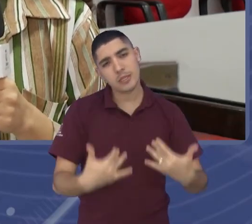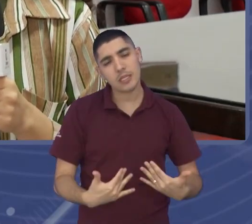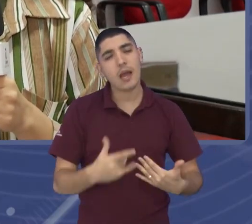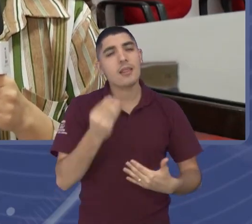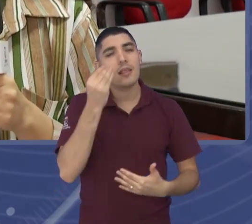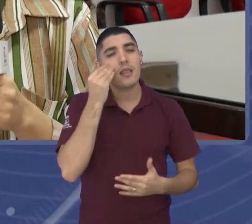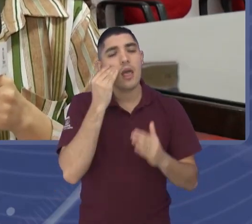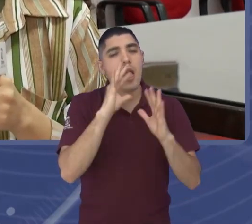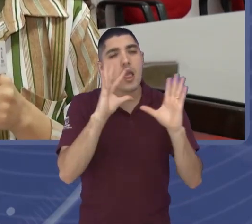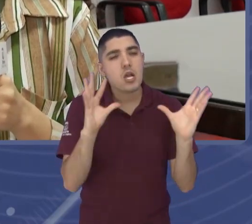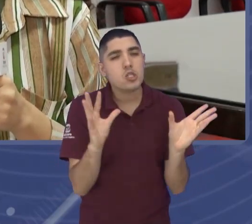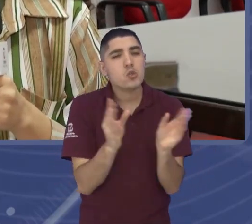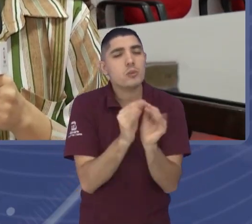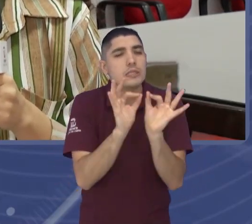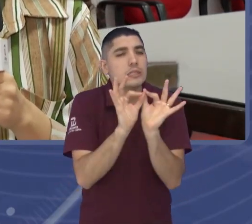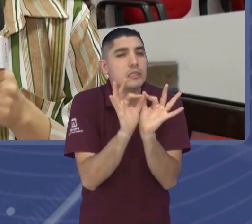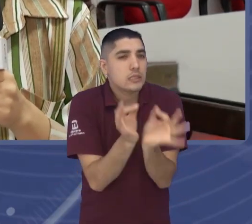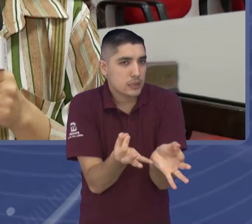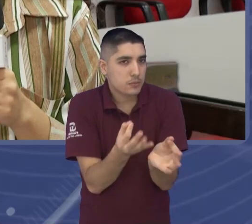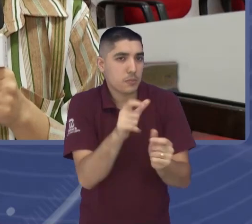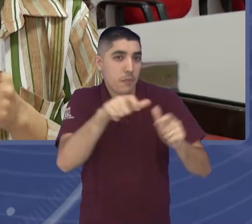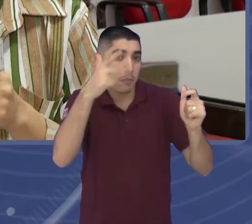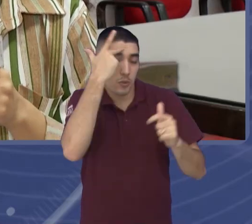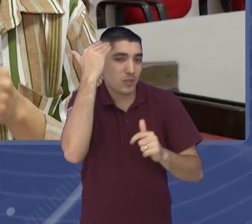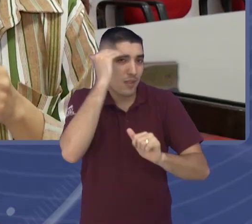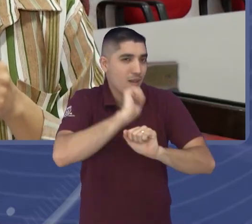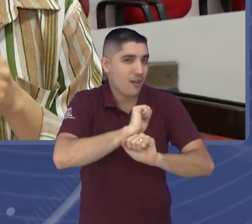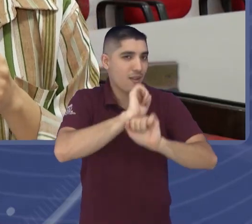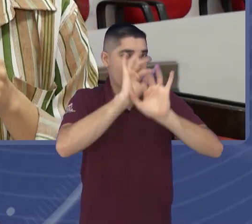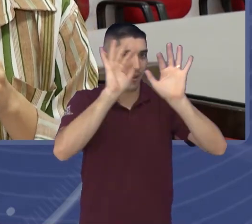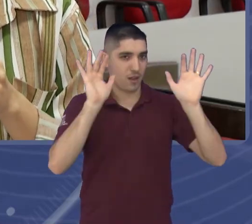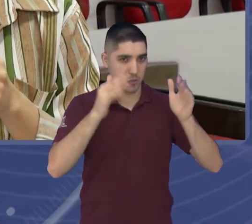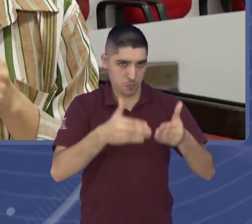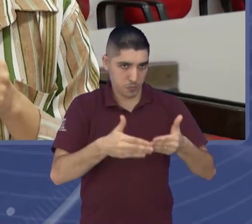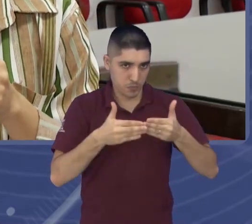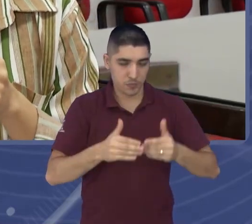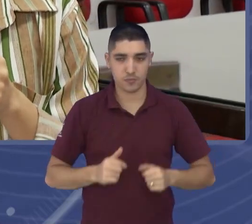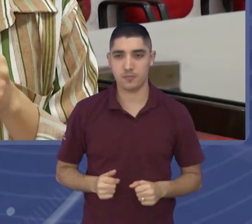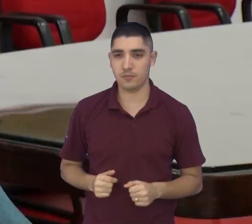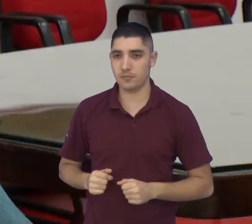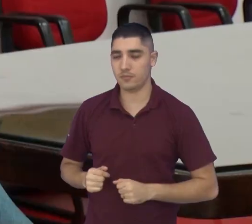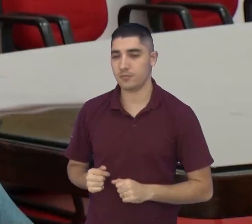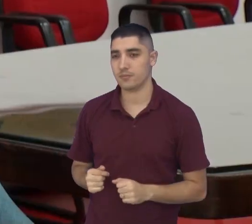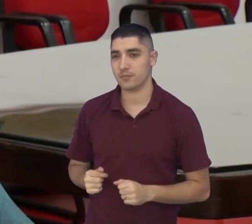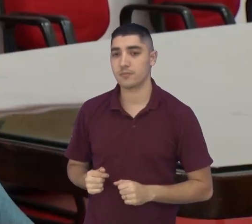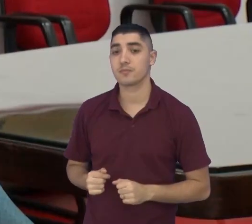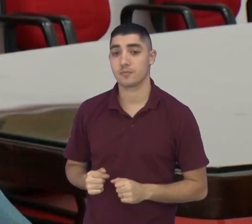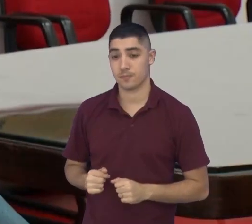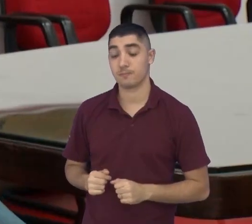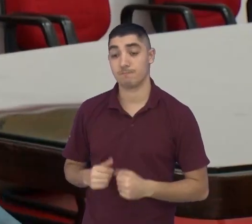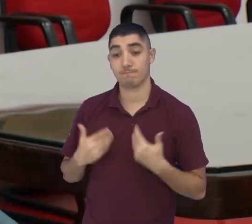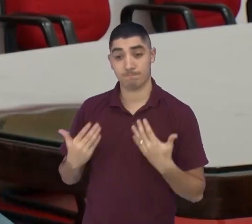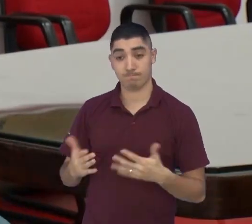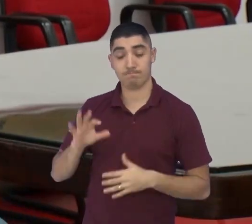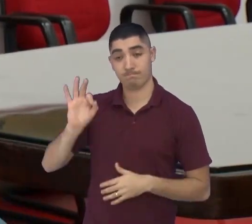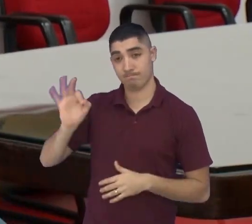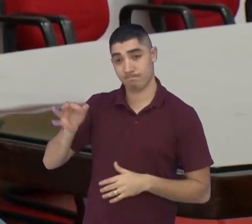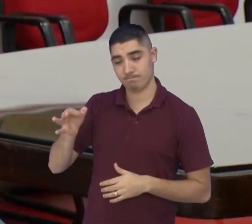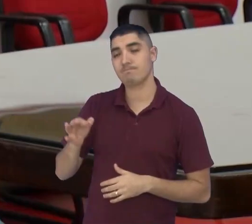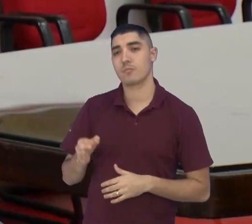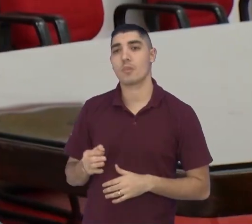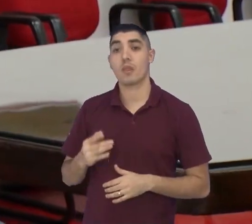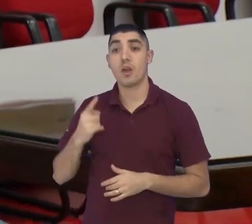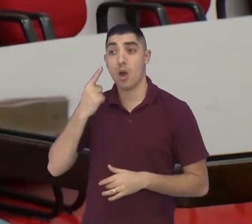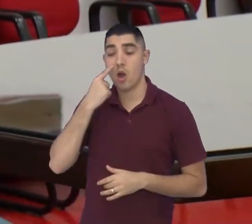didática, para o pessoal que está assistindo a gente, por favor. Perfeito, Dani. Paiote, a gente